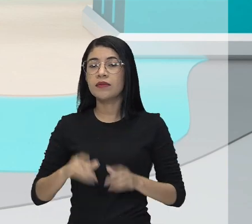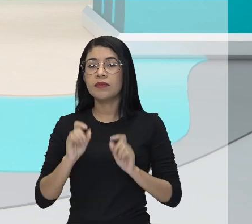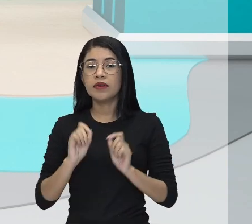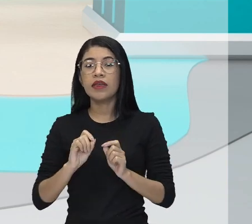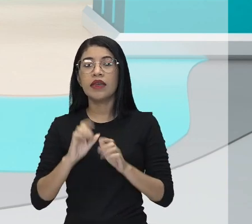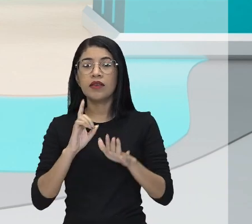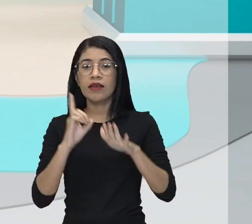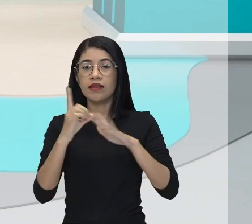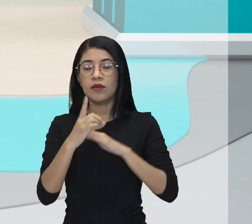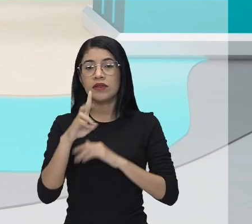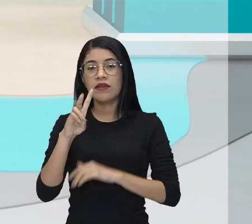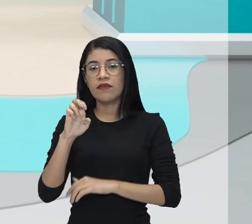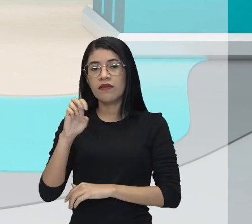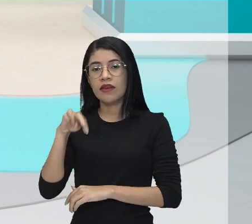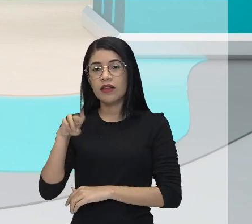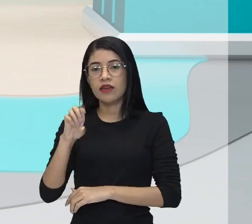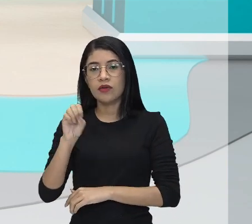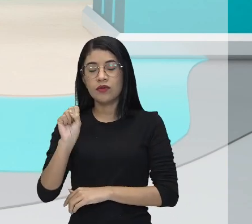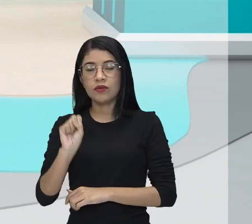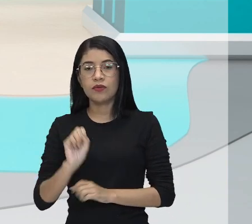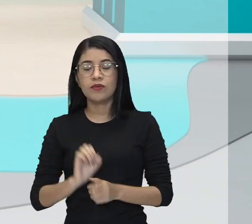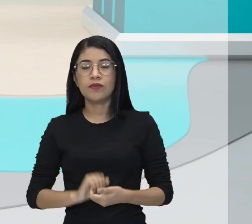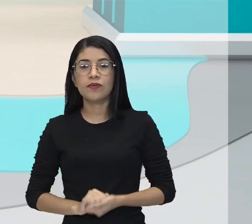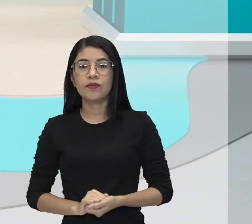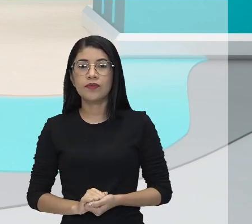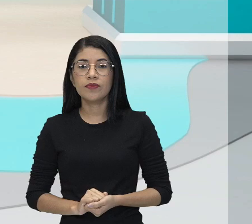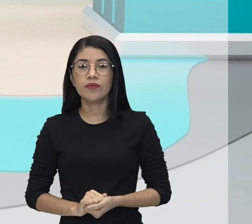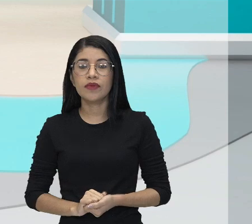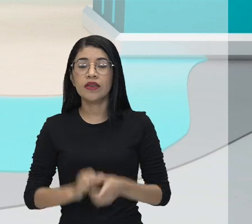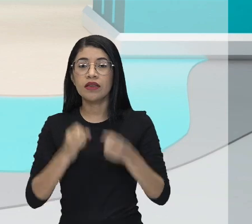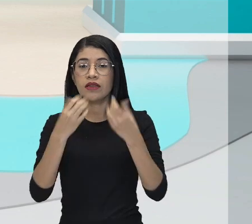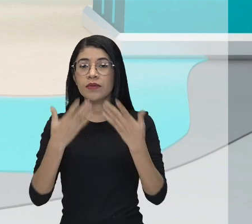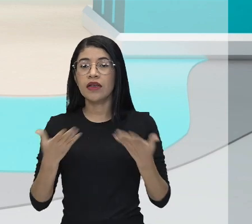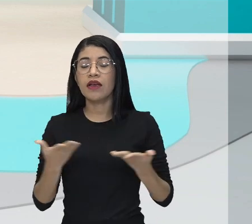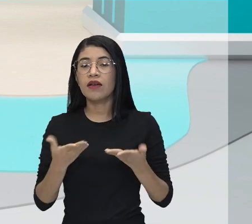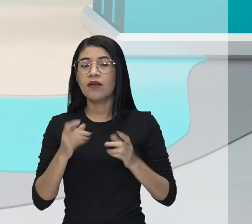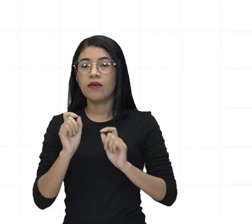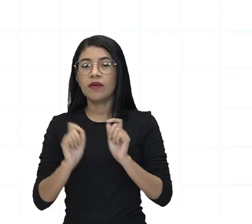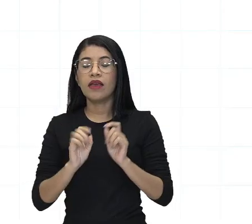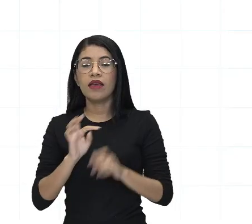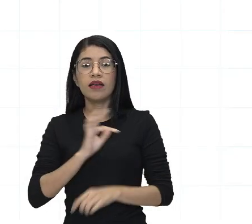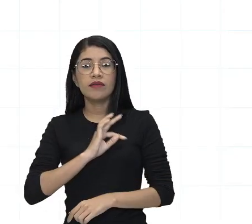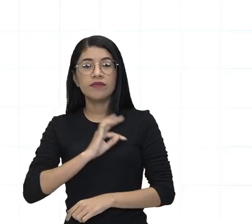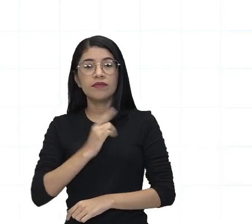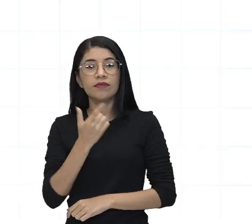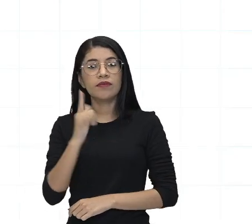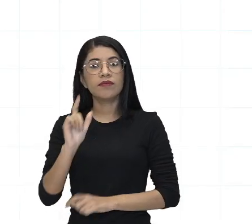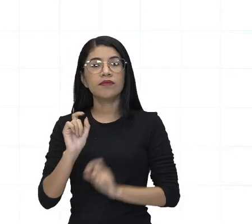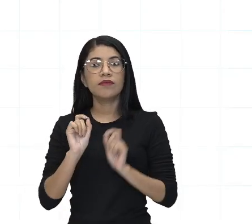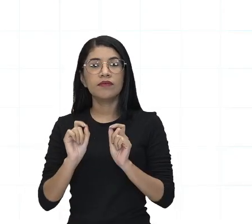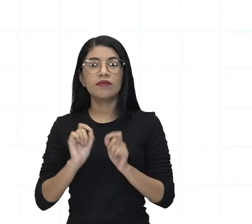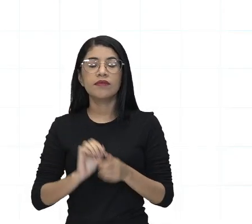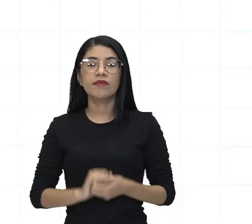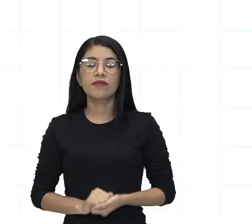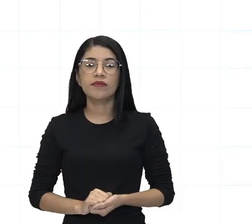da Vênus, certo? E a gente vai falar agora de uma outra técnica que é chamada